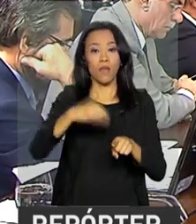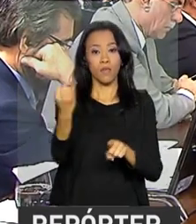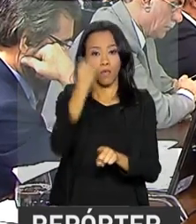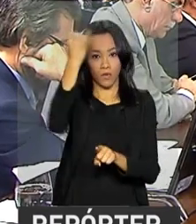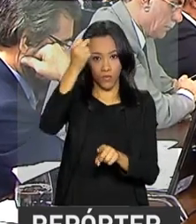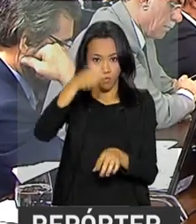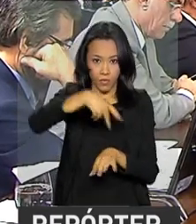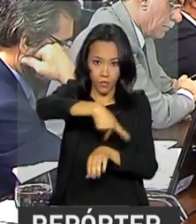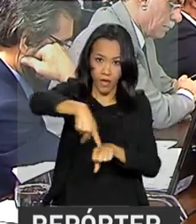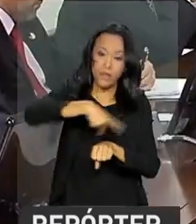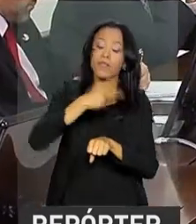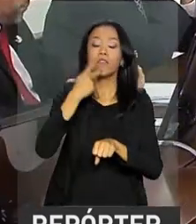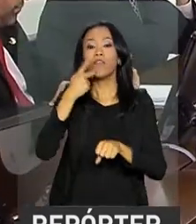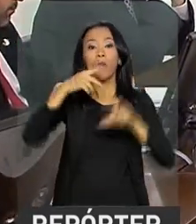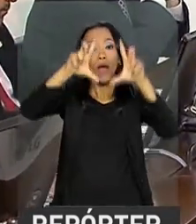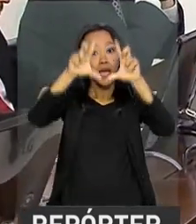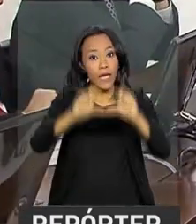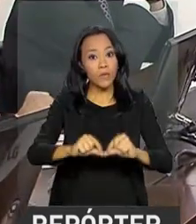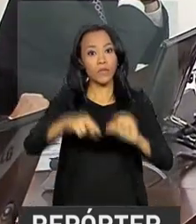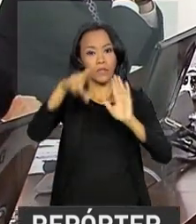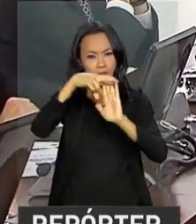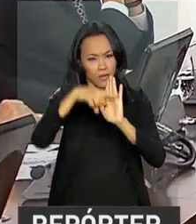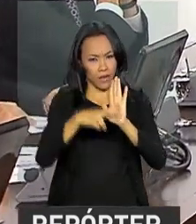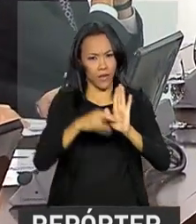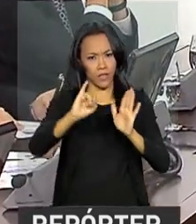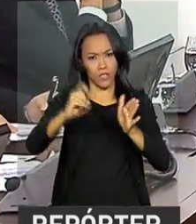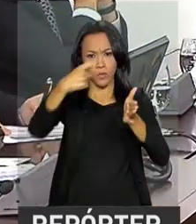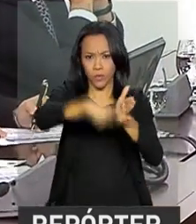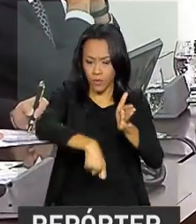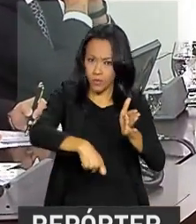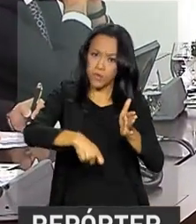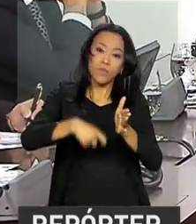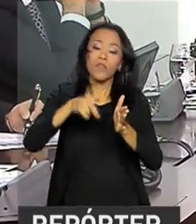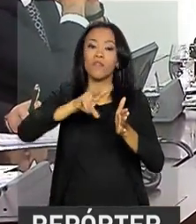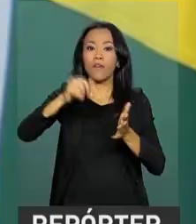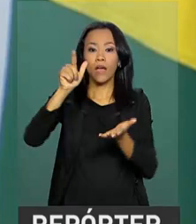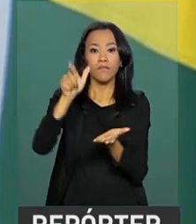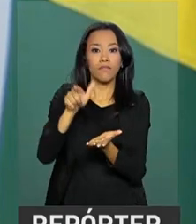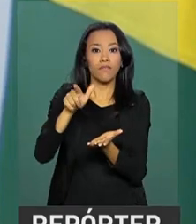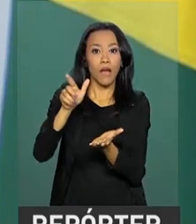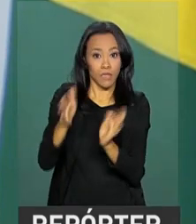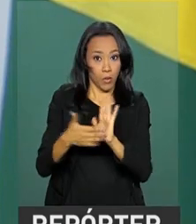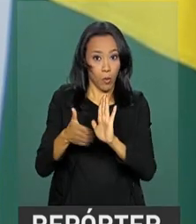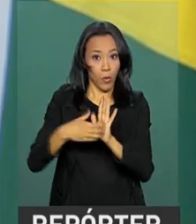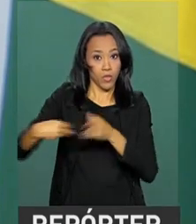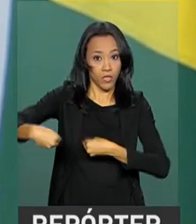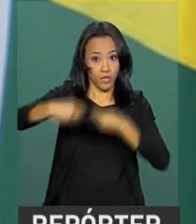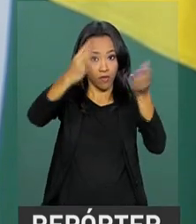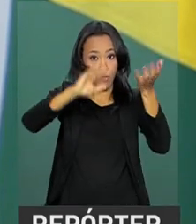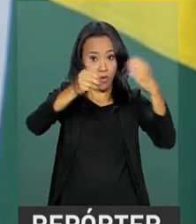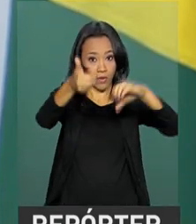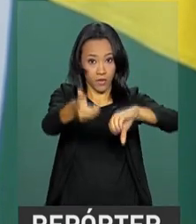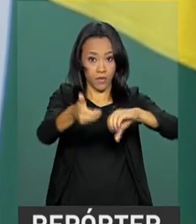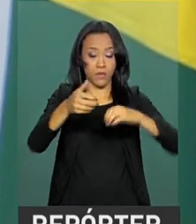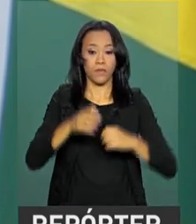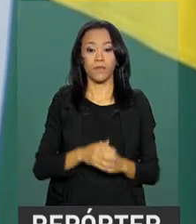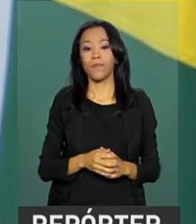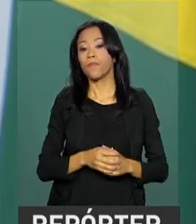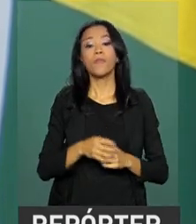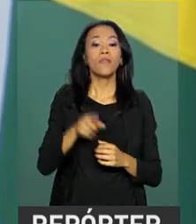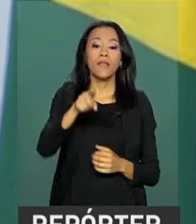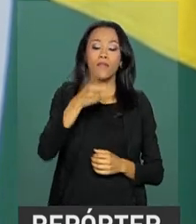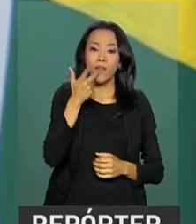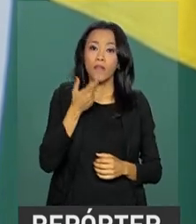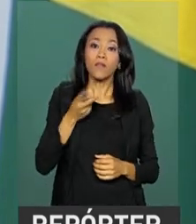simplificação tributária matéria que o governo pretende encaminhar para o congresso precisamos muito de prosseguir as reformas